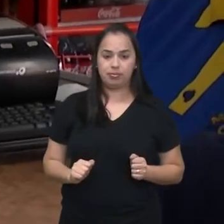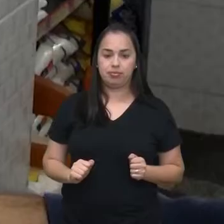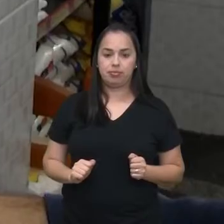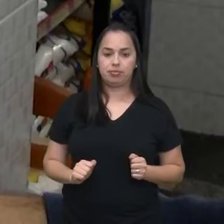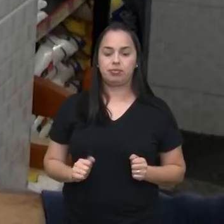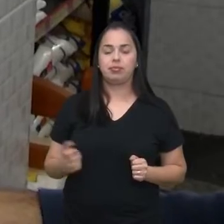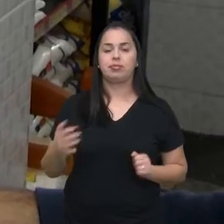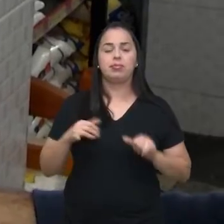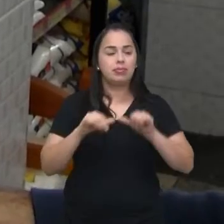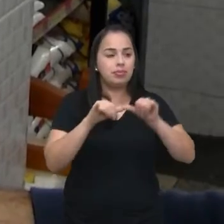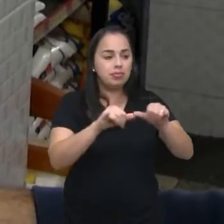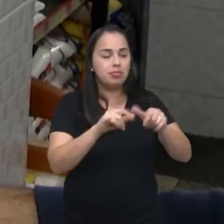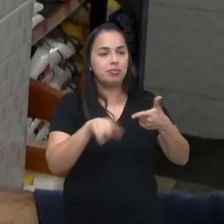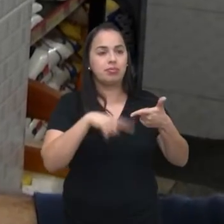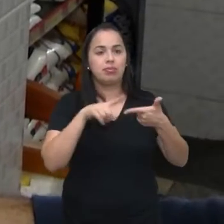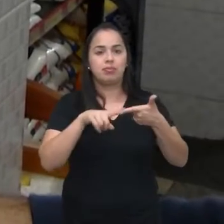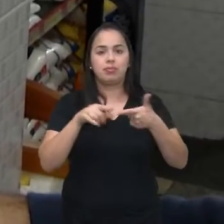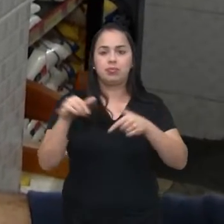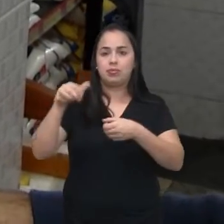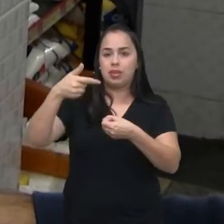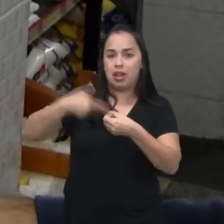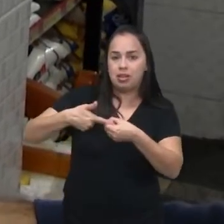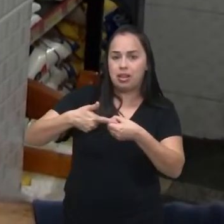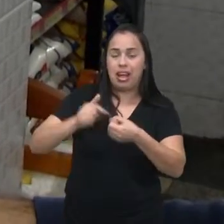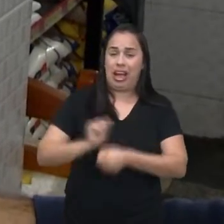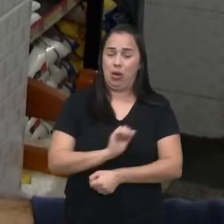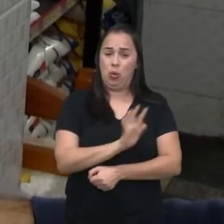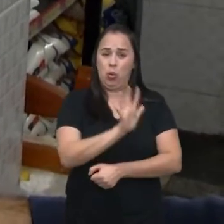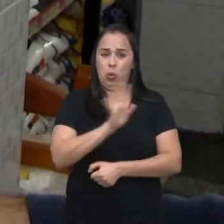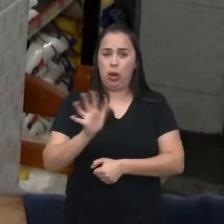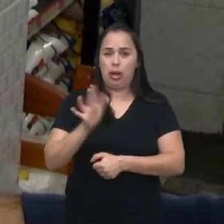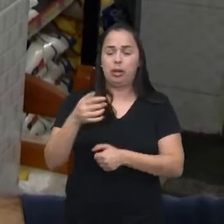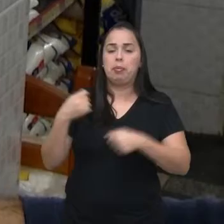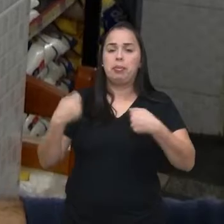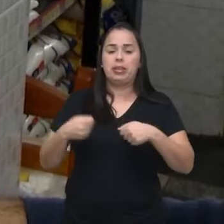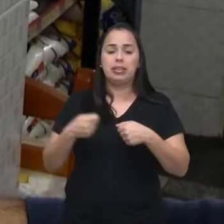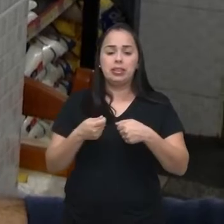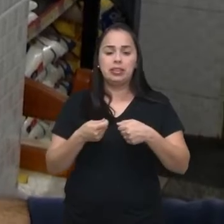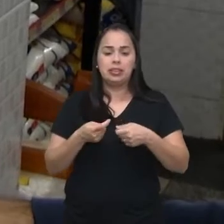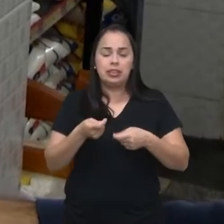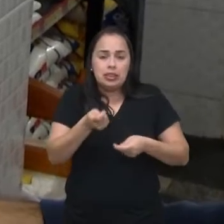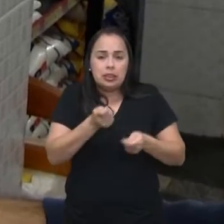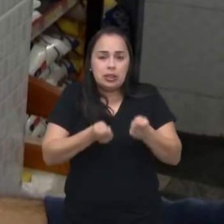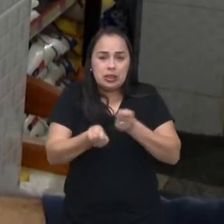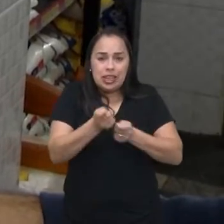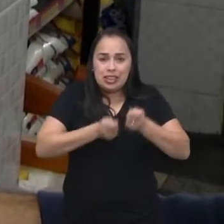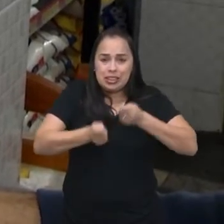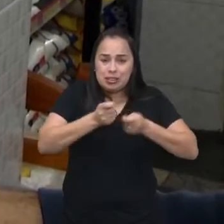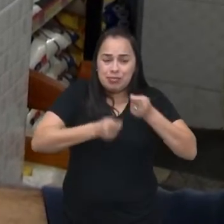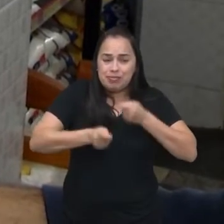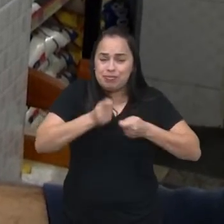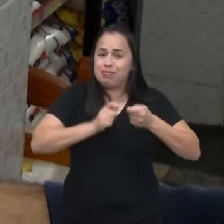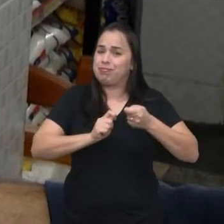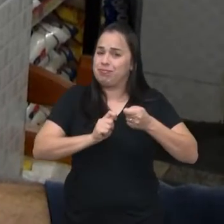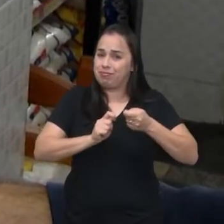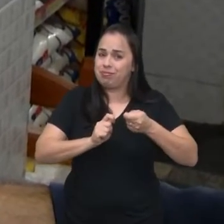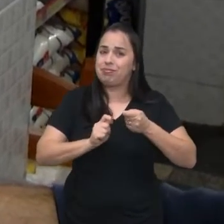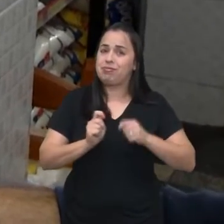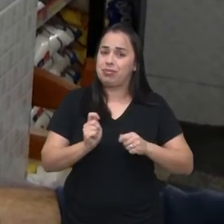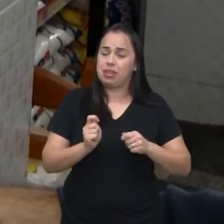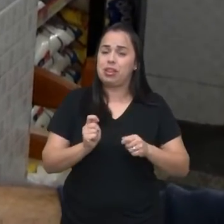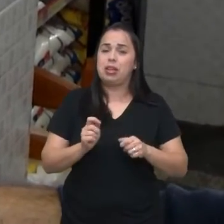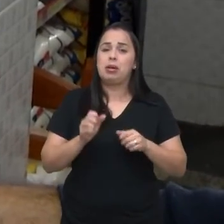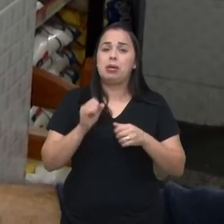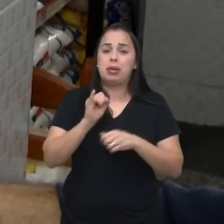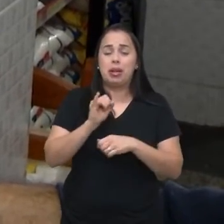aí de preço pelo mercado gasolina tá tudo caro as coisas tem que a gente tem que fazer é segurar Quase que o impossível